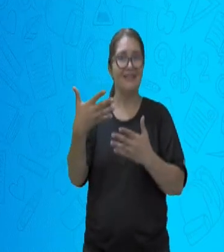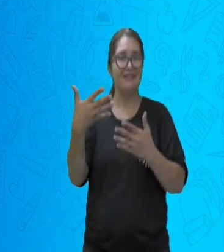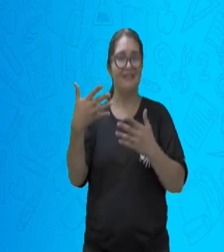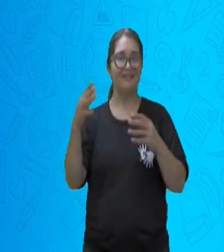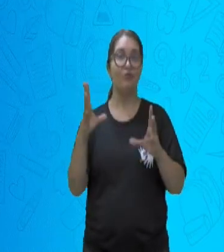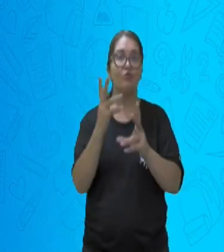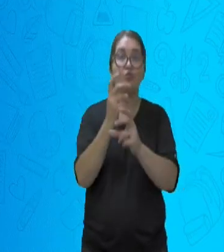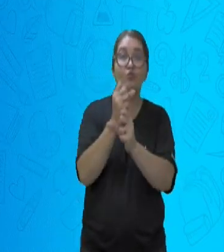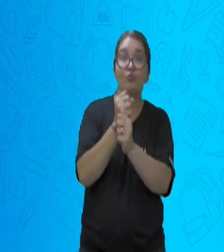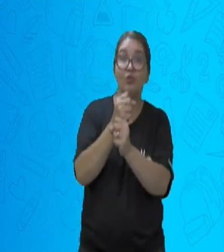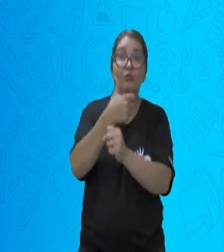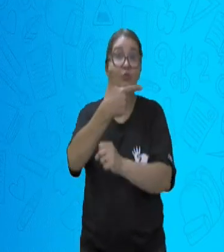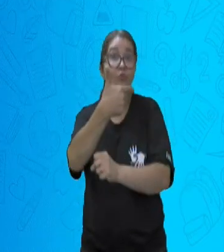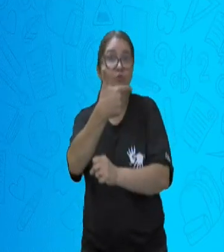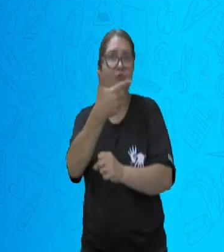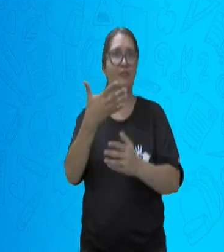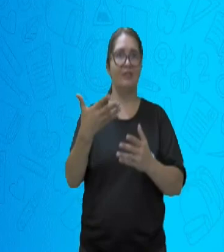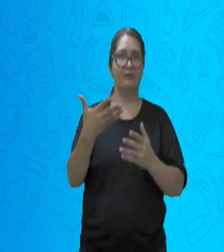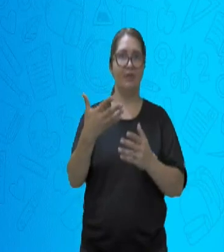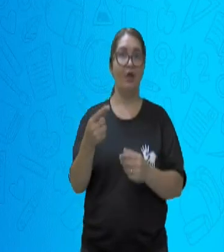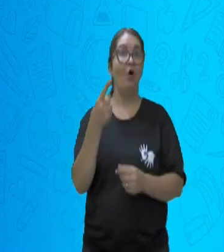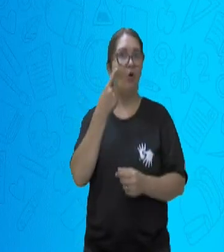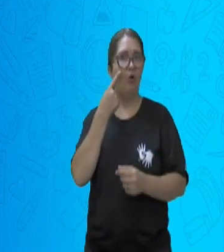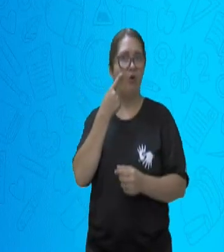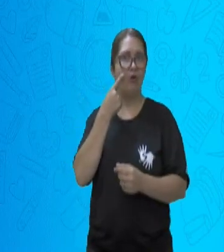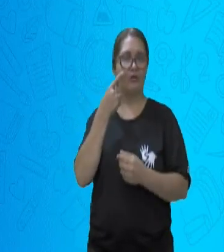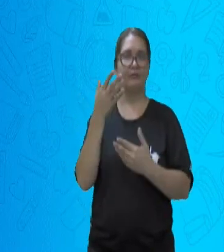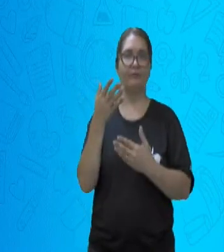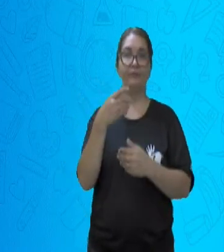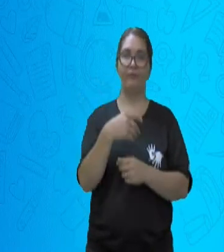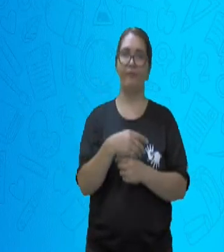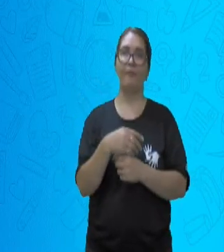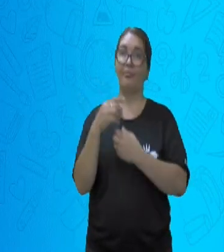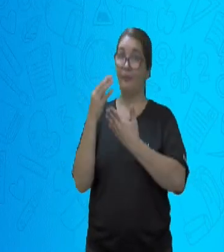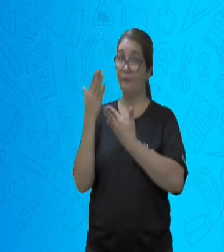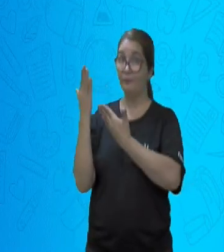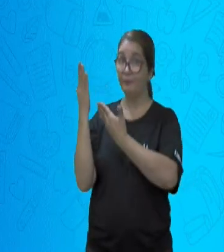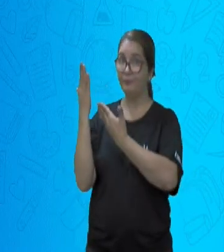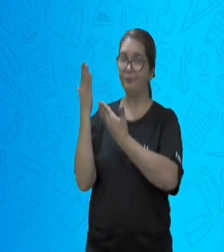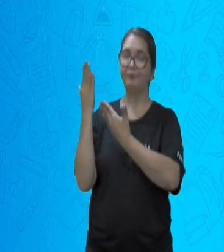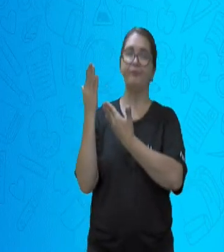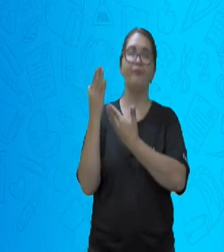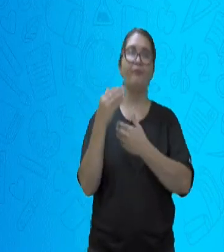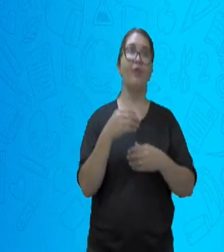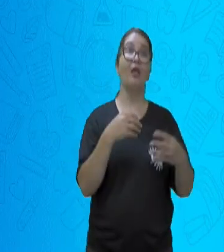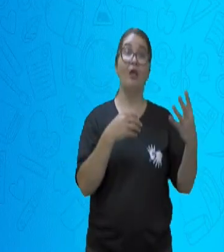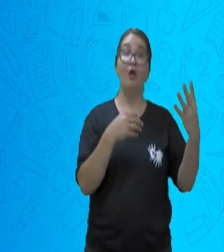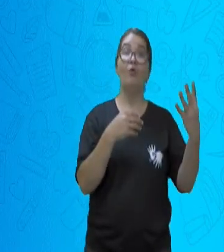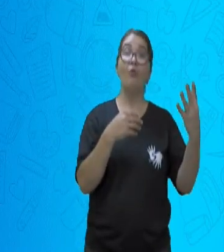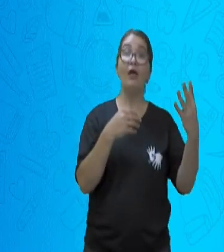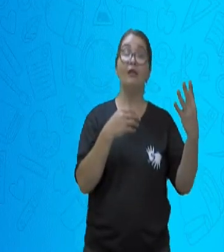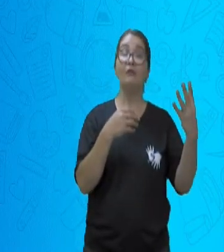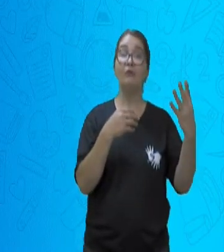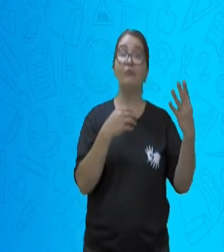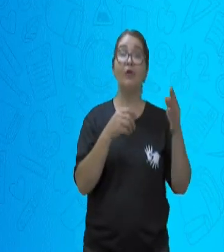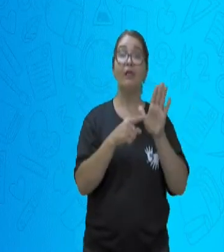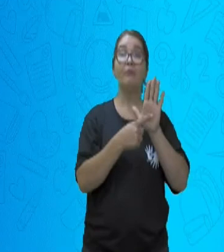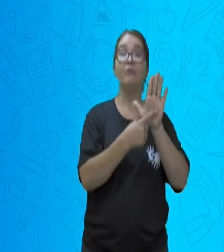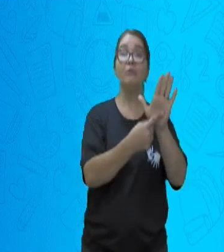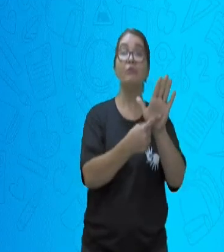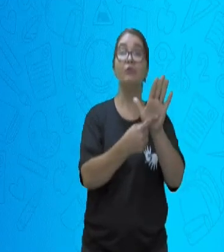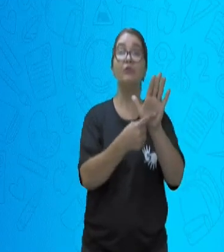garfos. Olha só, 4, isso aqui é para identificar a soma. Lembra que a gente falou